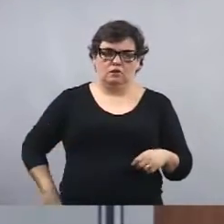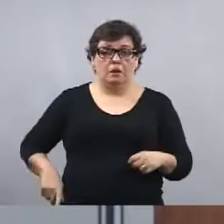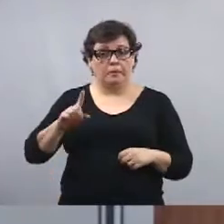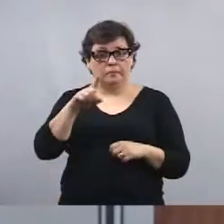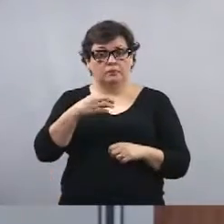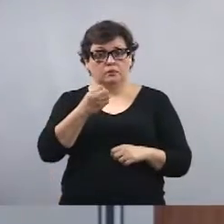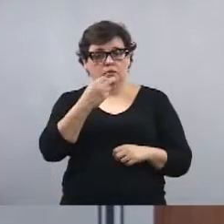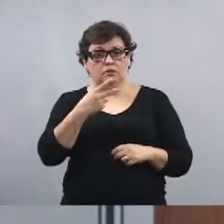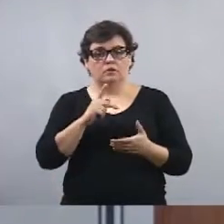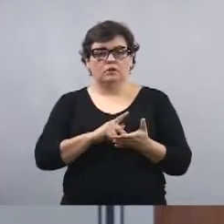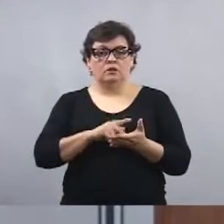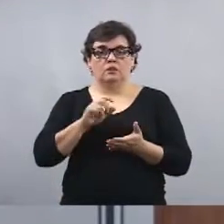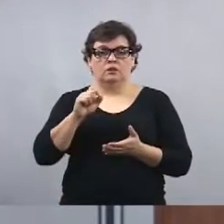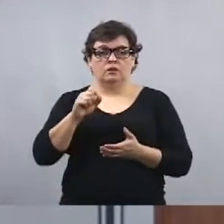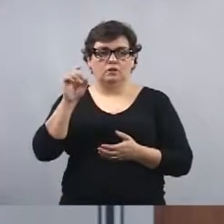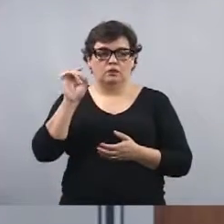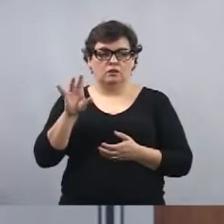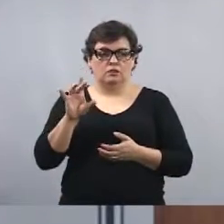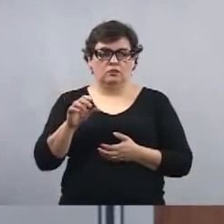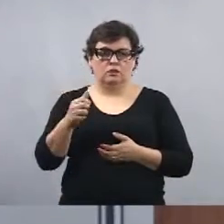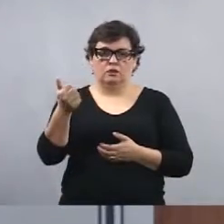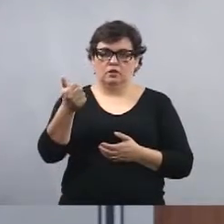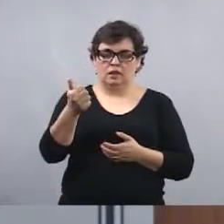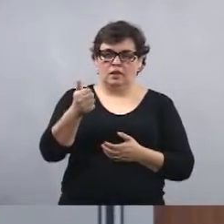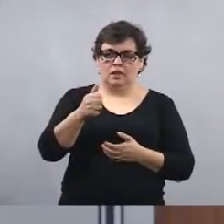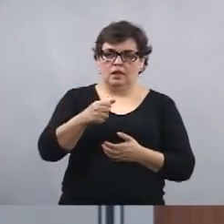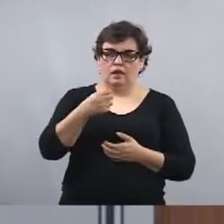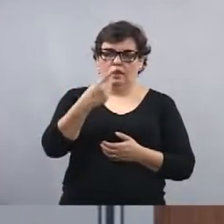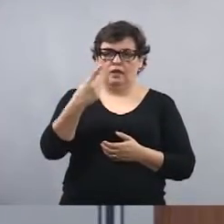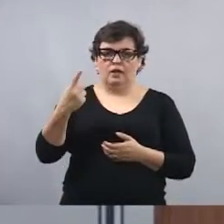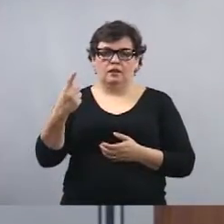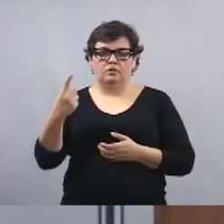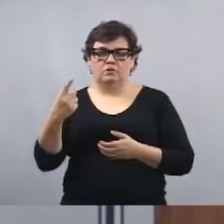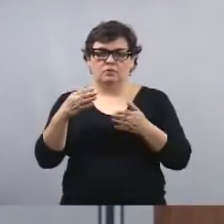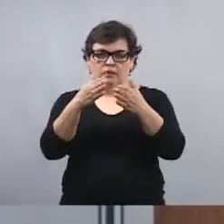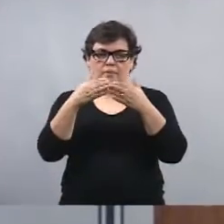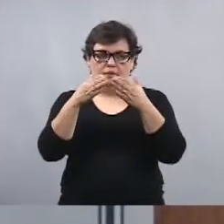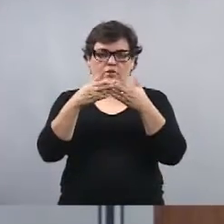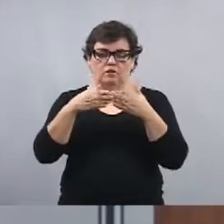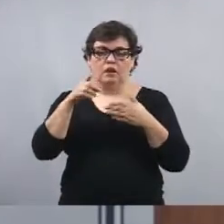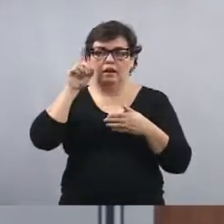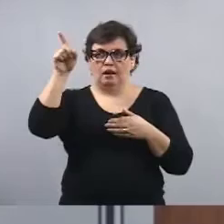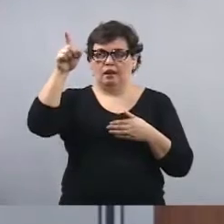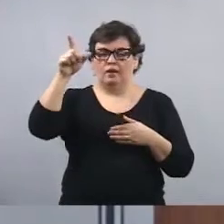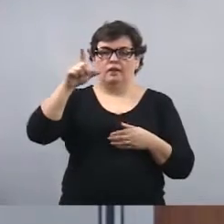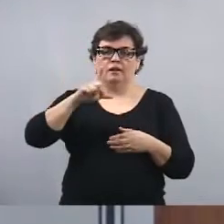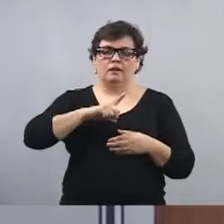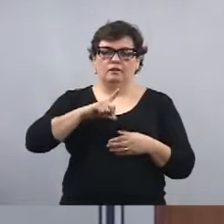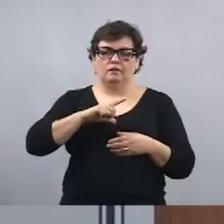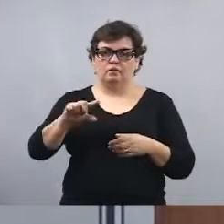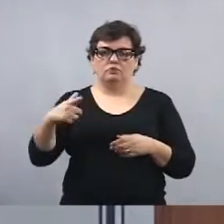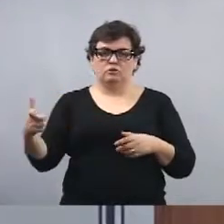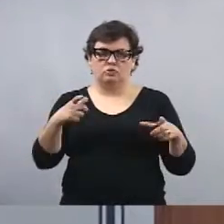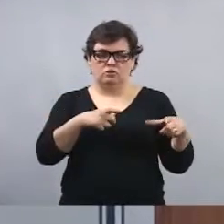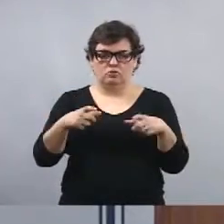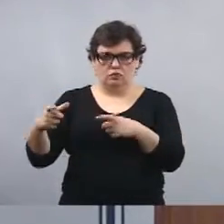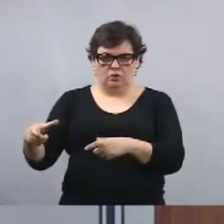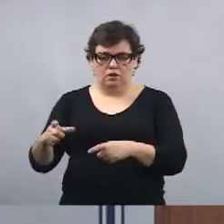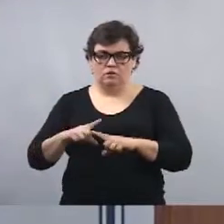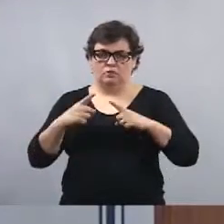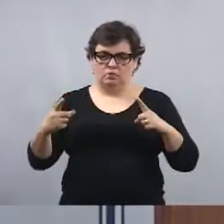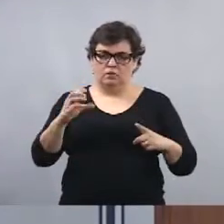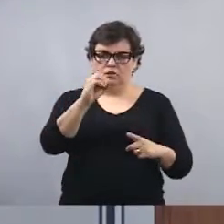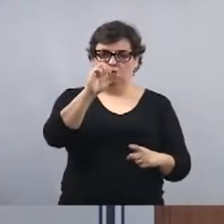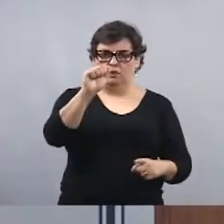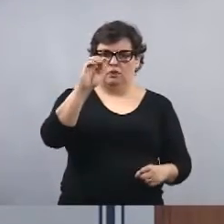é só o 11º pedido de impeachment. Lá existe de outras entidades, mas a OAB, mesmo nesse momento crítico da